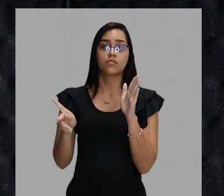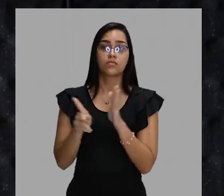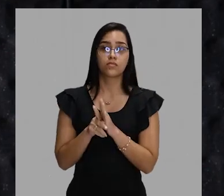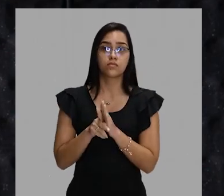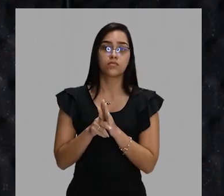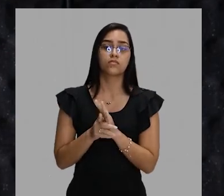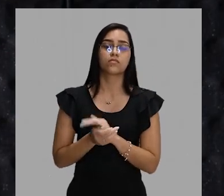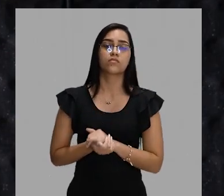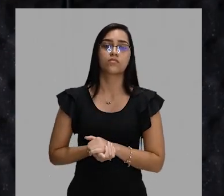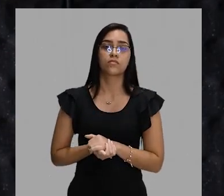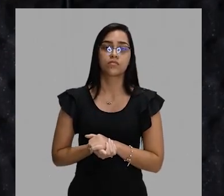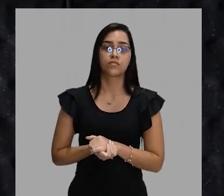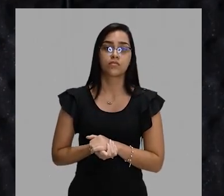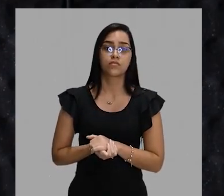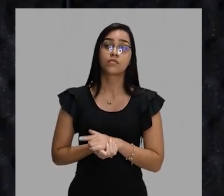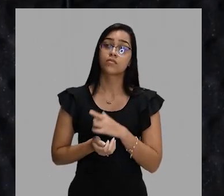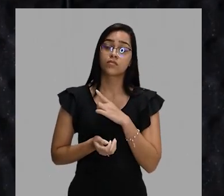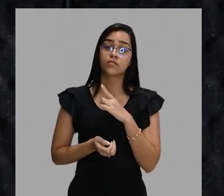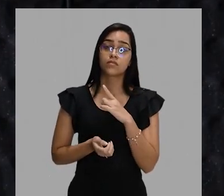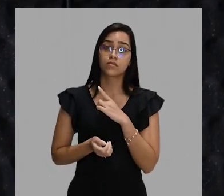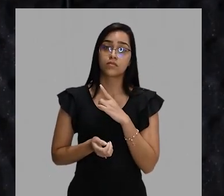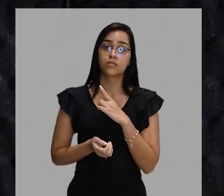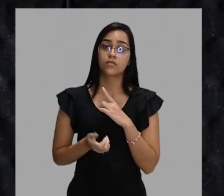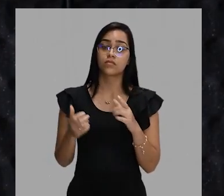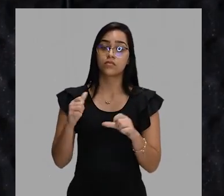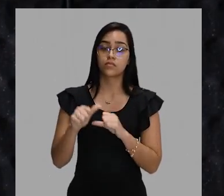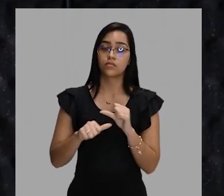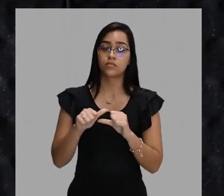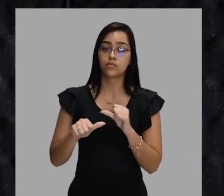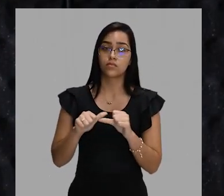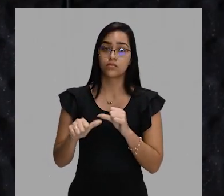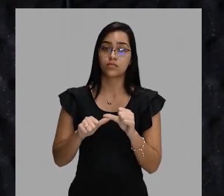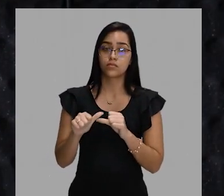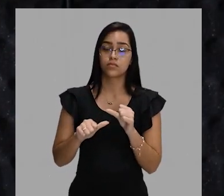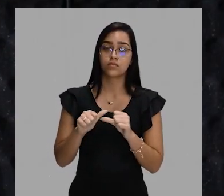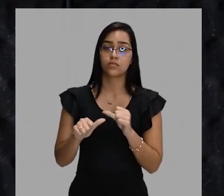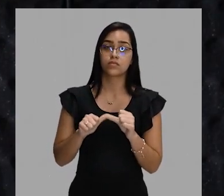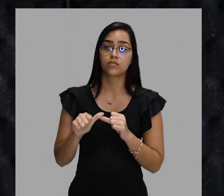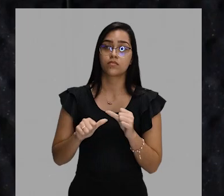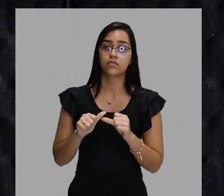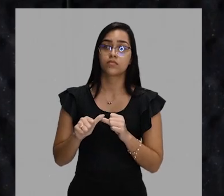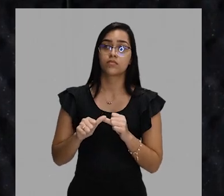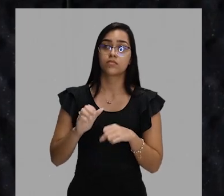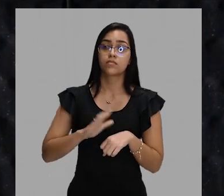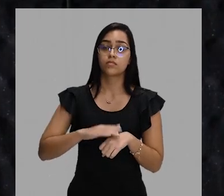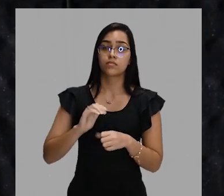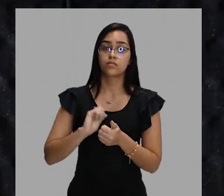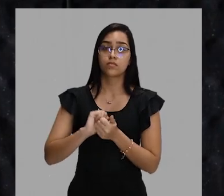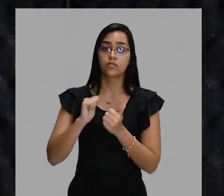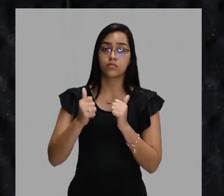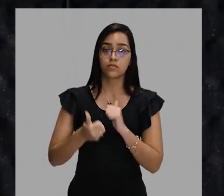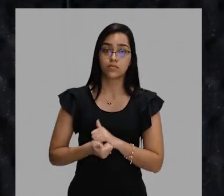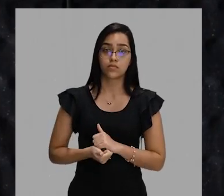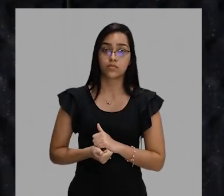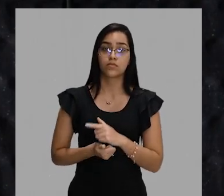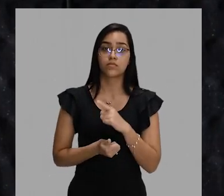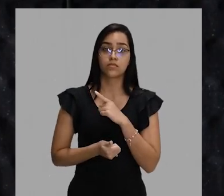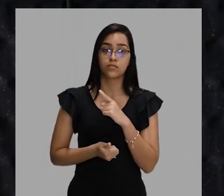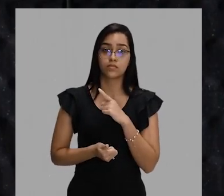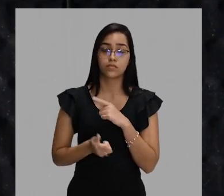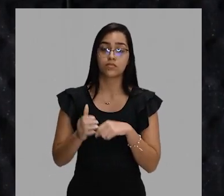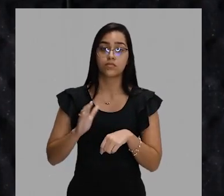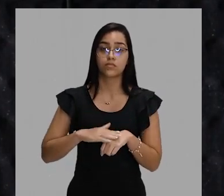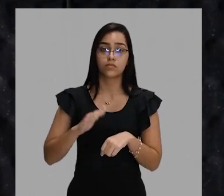por mutações. E essas mutações, essas mudanças, elas são as mutações mais adaptativas, que trazem